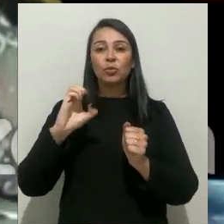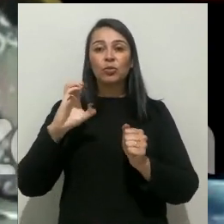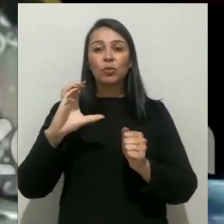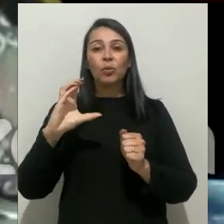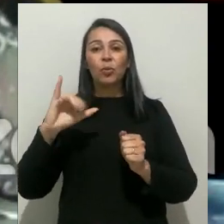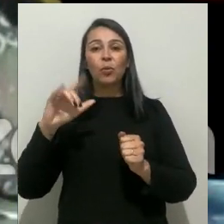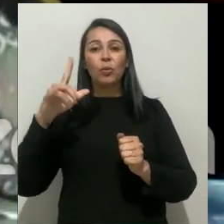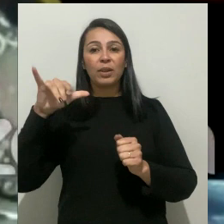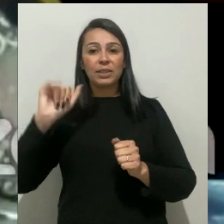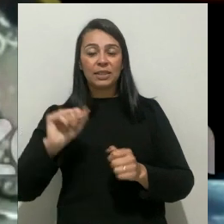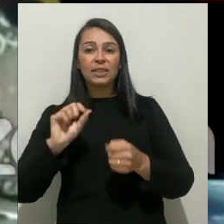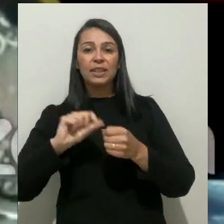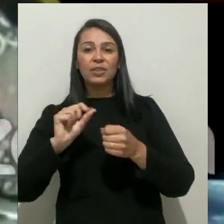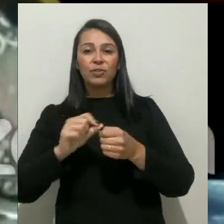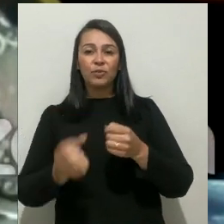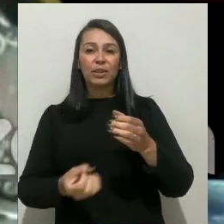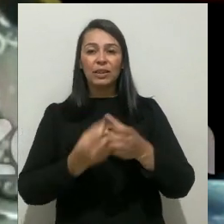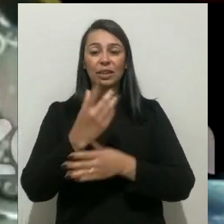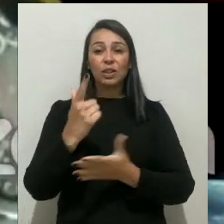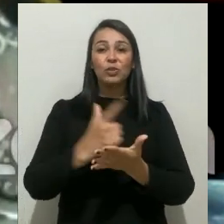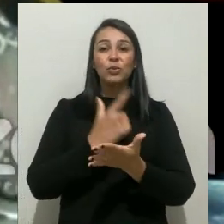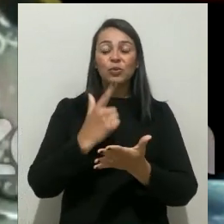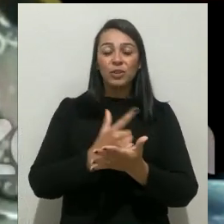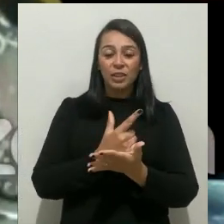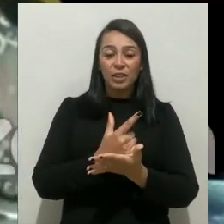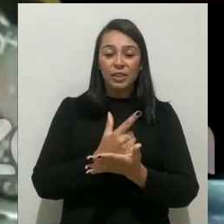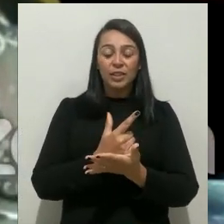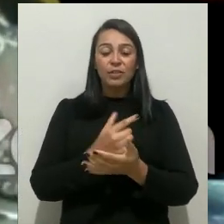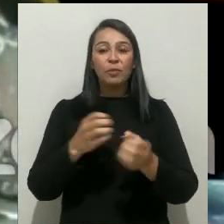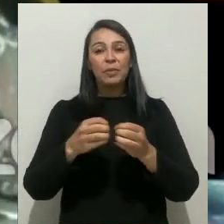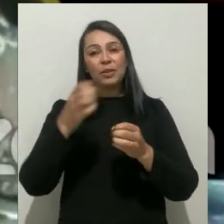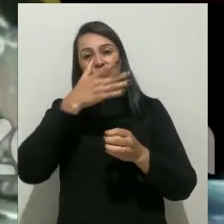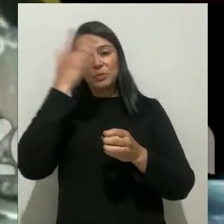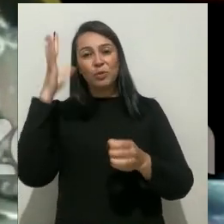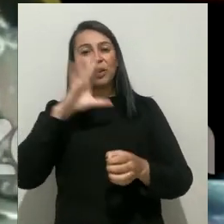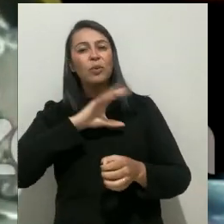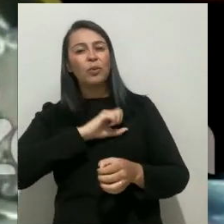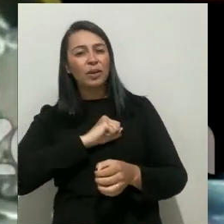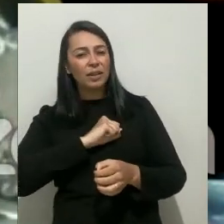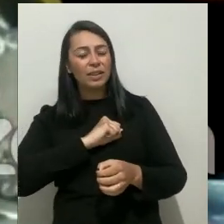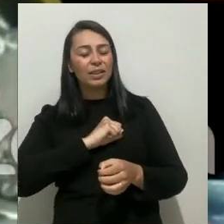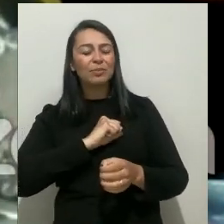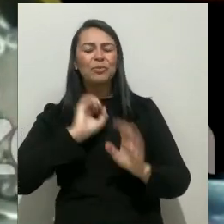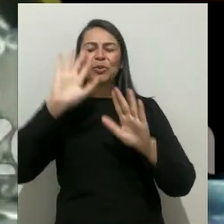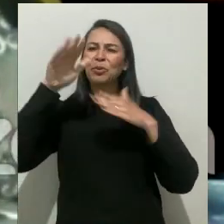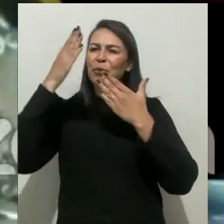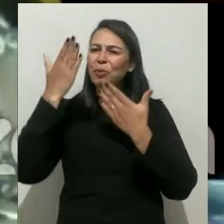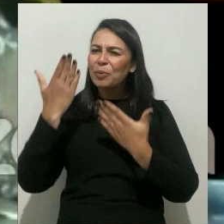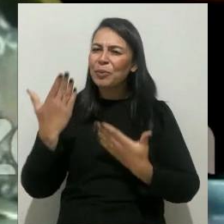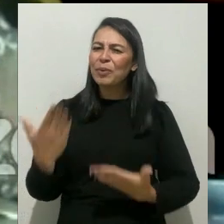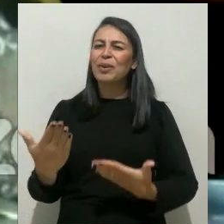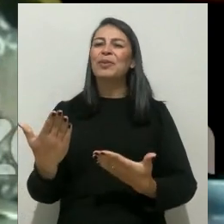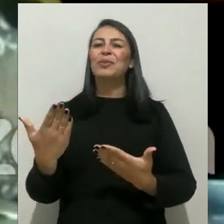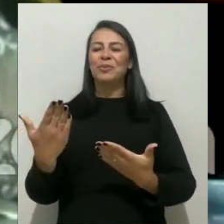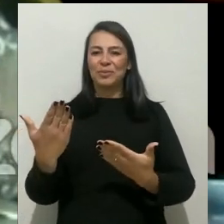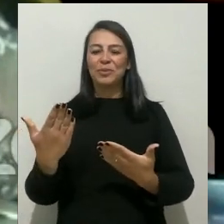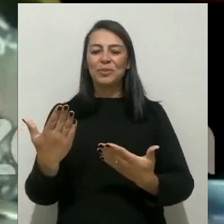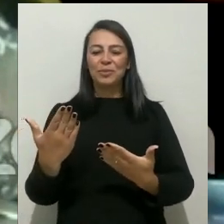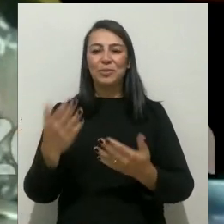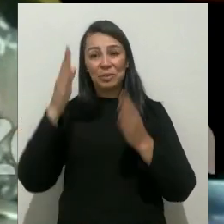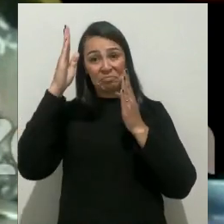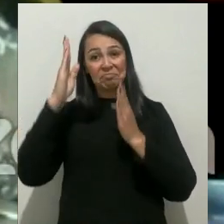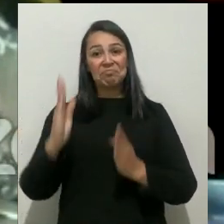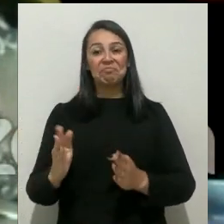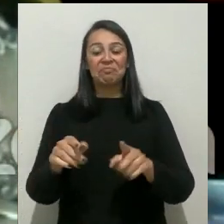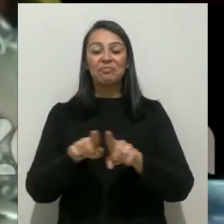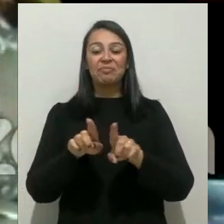onde eu fiz o lançamento do livro, do Pro Saber, que eu tanto amo. Então, assim, é muita honra, né, é muita homenagem ao mesmo